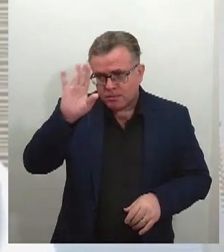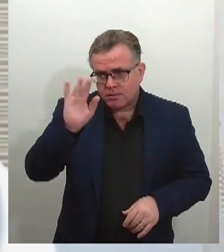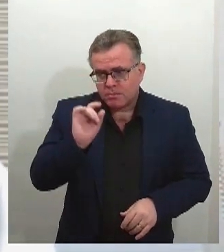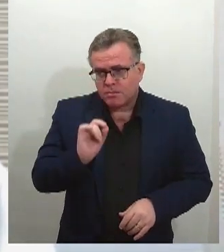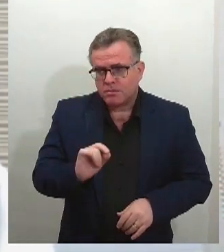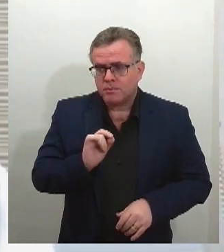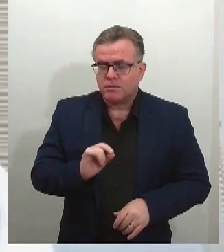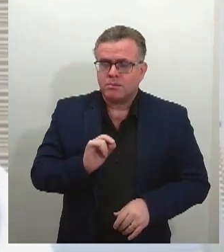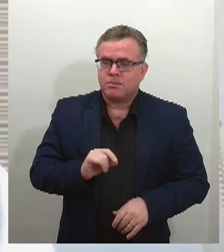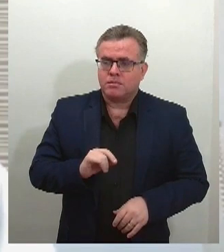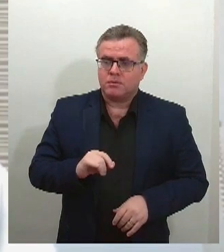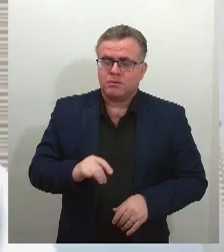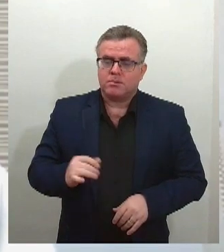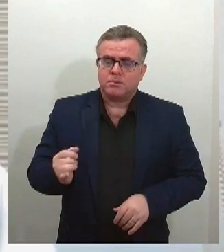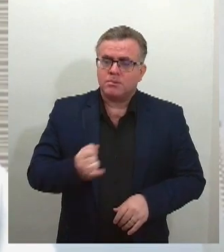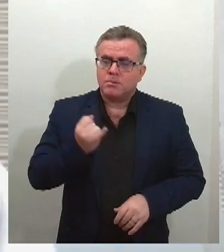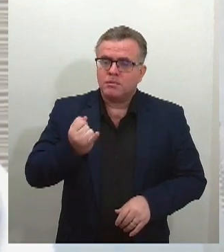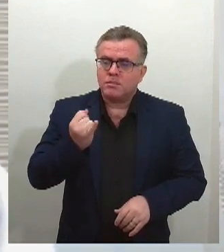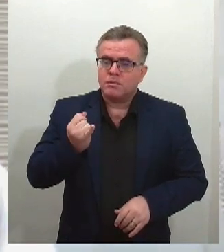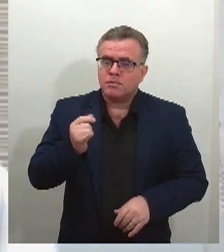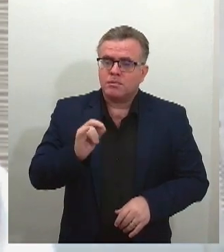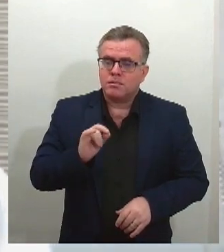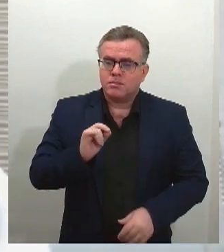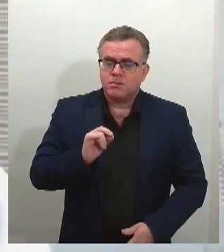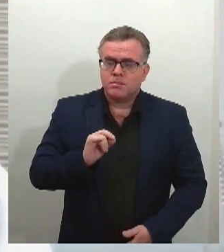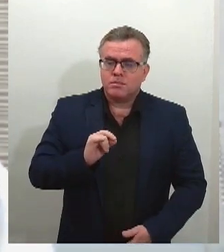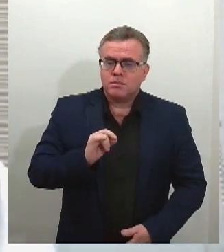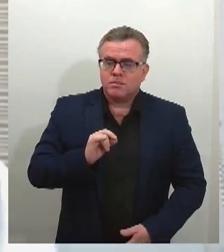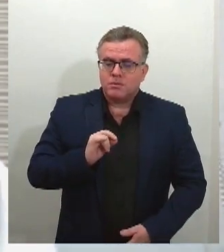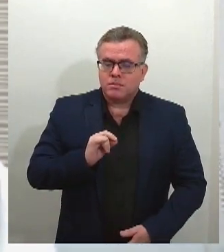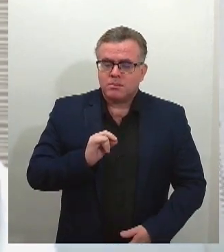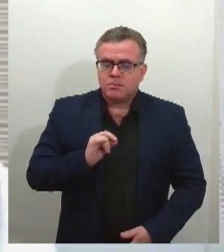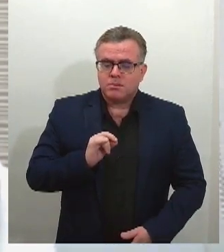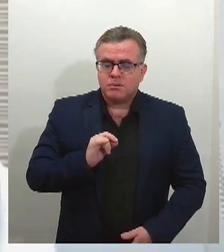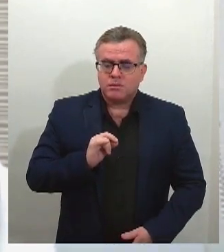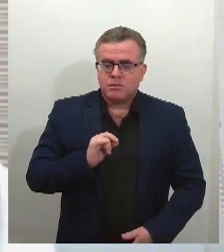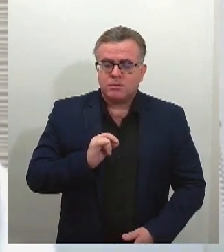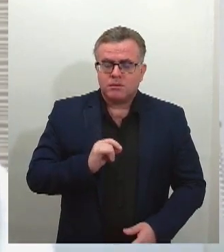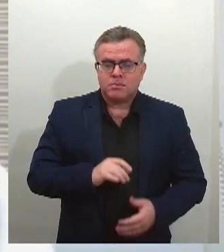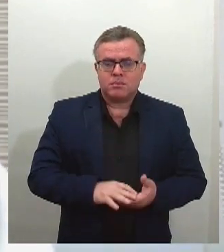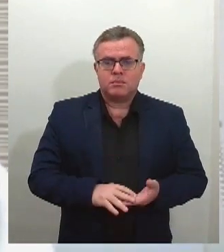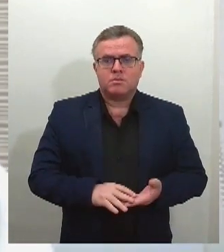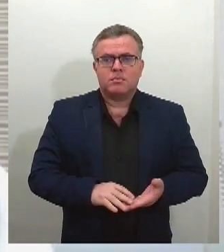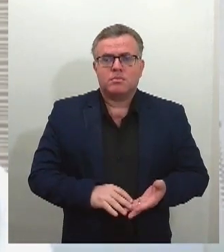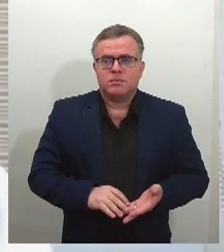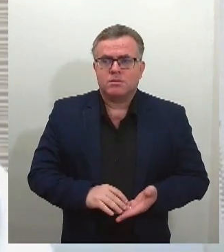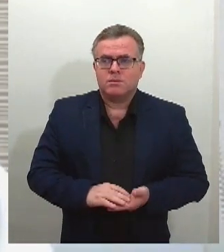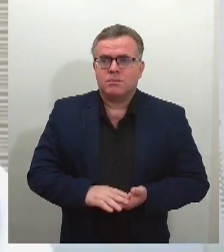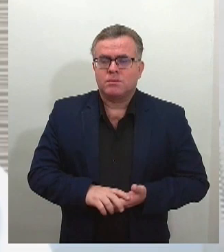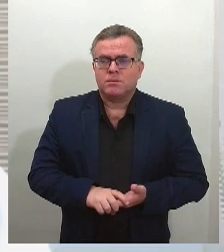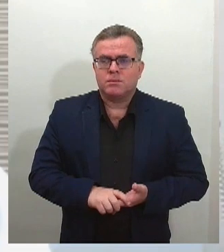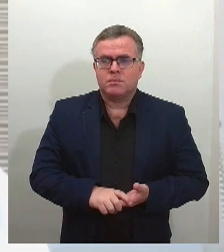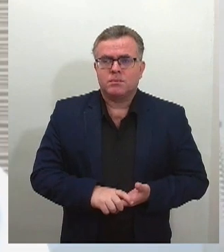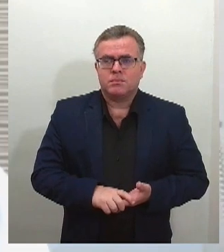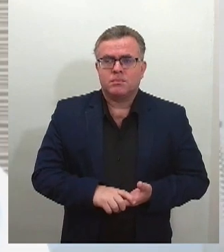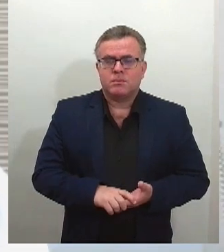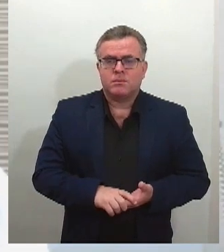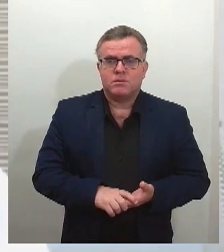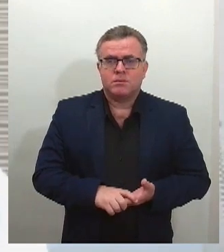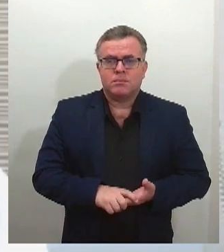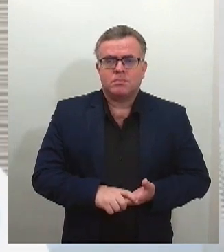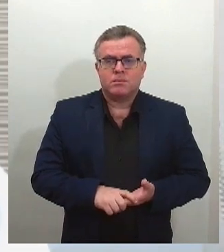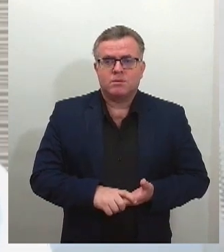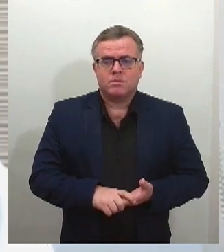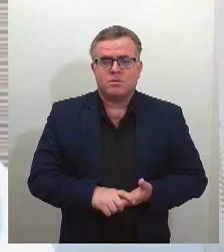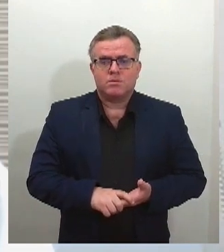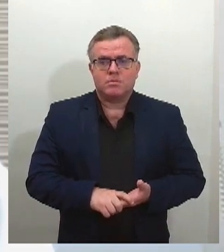Inclusive, o uso do preservativo é uma proteção relativa contra o HPV. Porque pelo toque, pela mucosa, pela